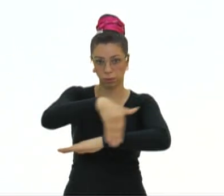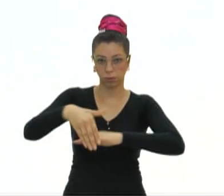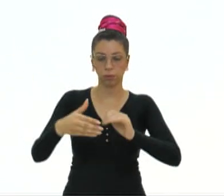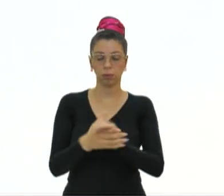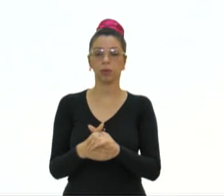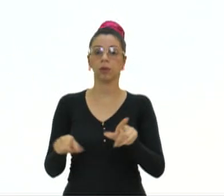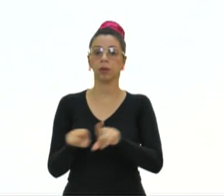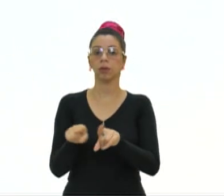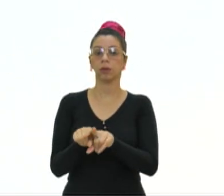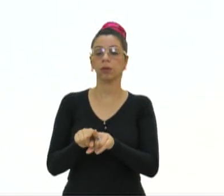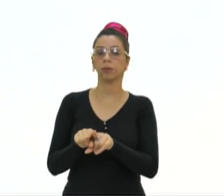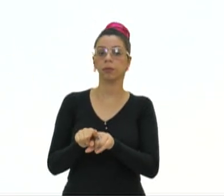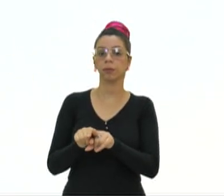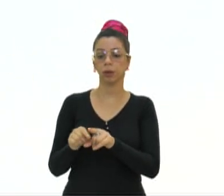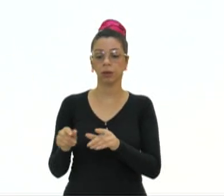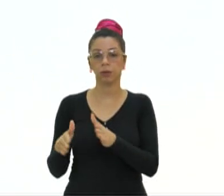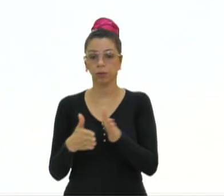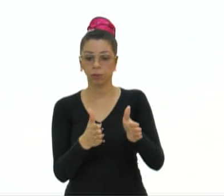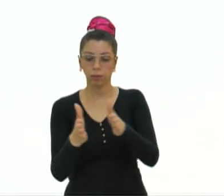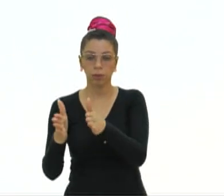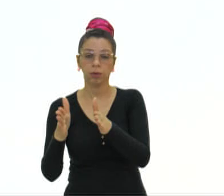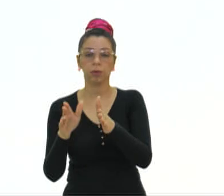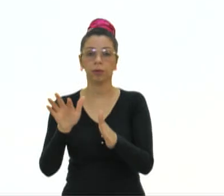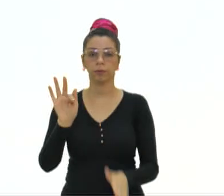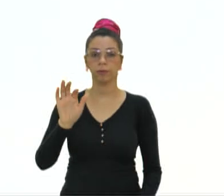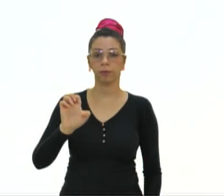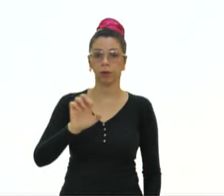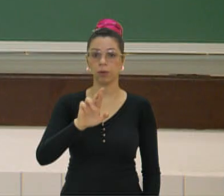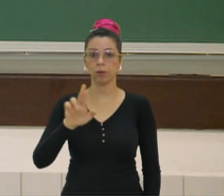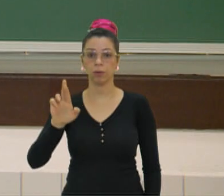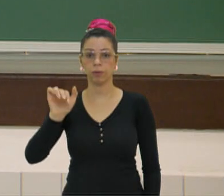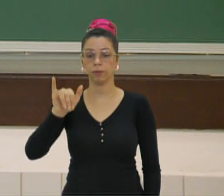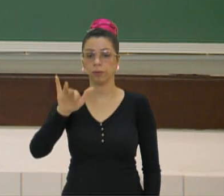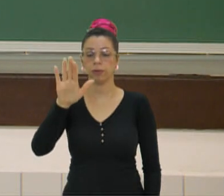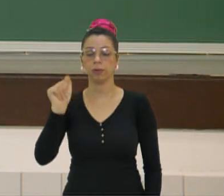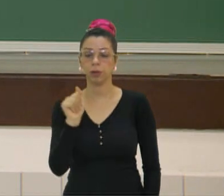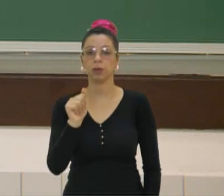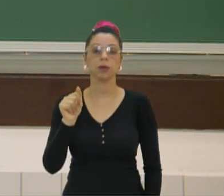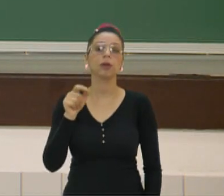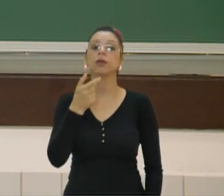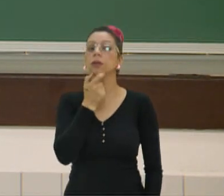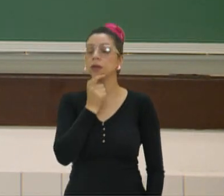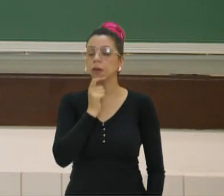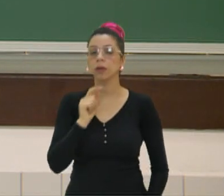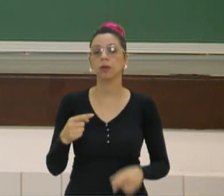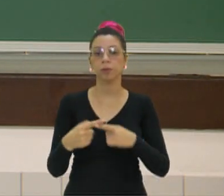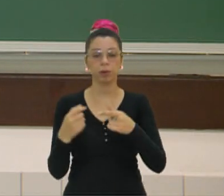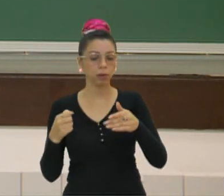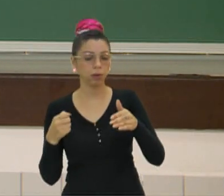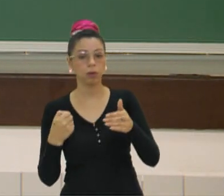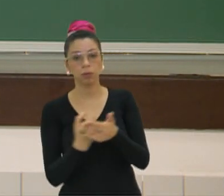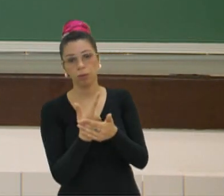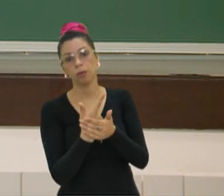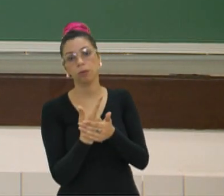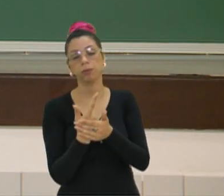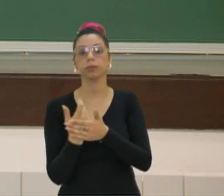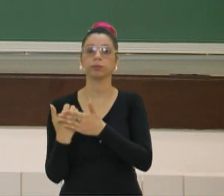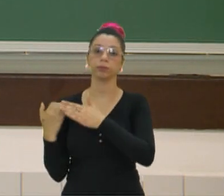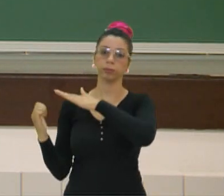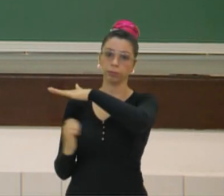ferrovias inglesas, que o presidente Dutra compra ferrovias, na verdade, já meio sucateadas, mas compra de